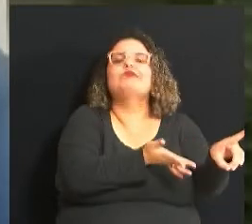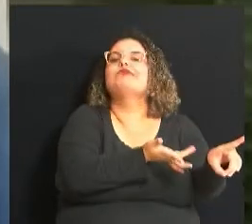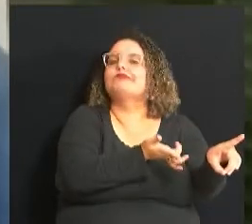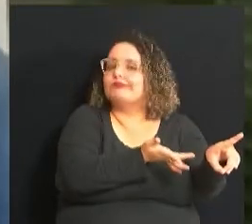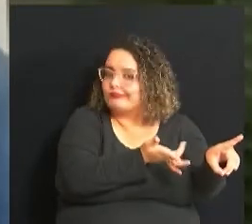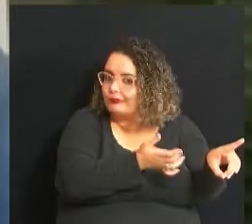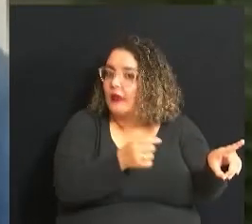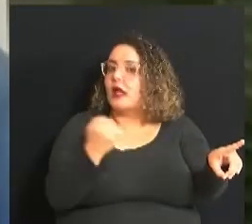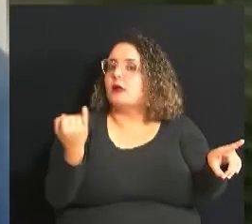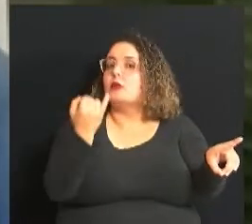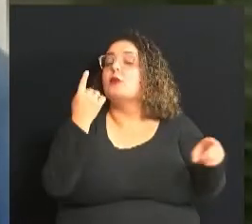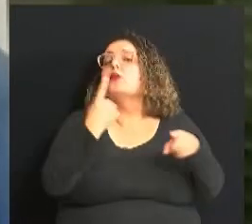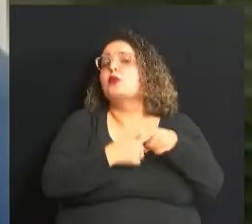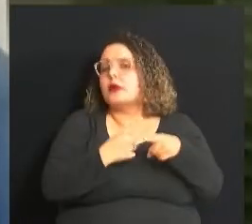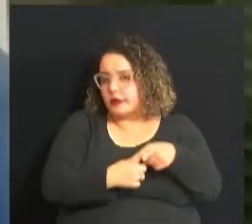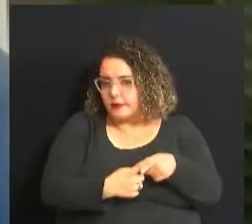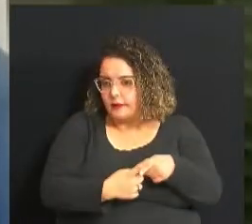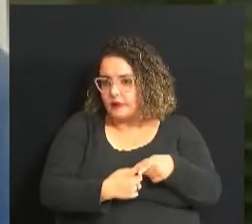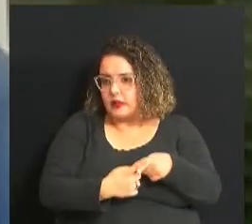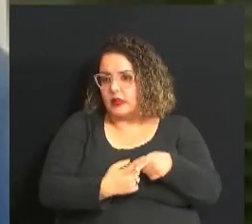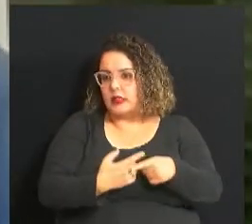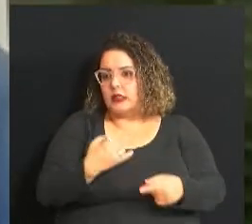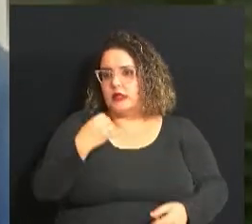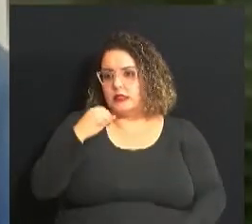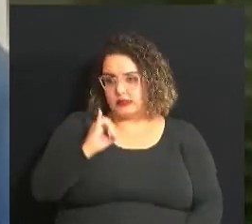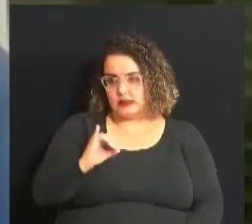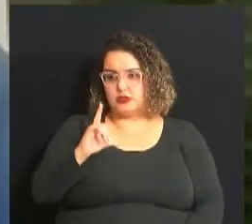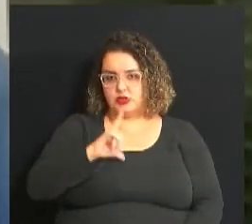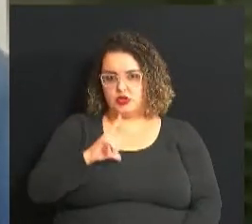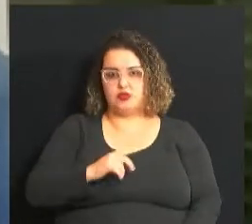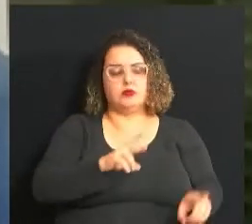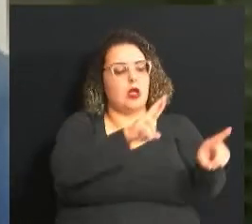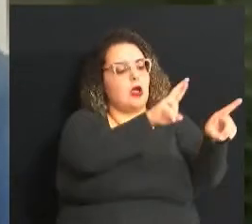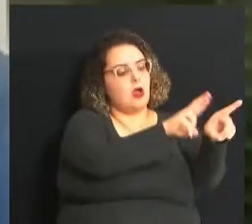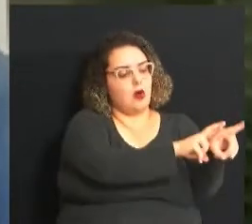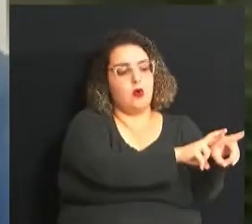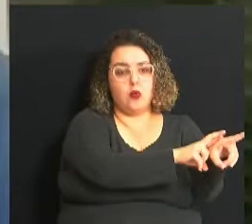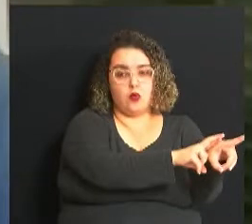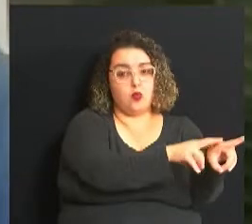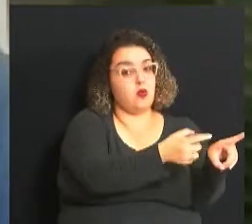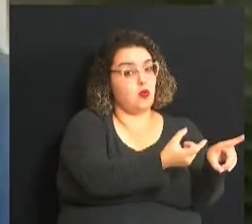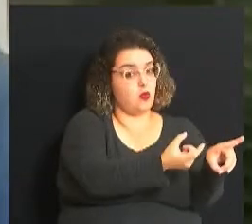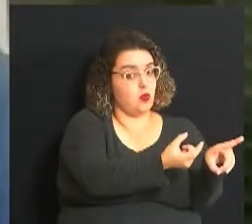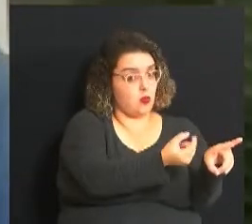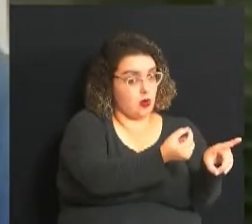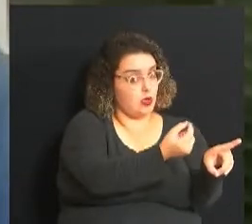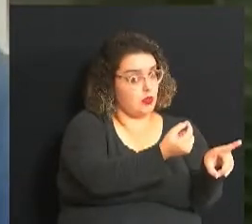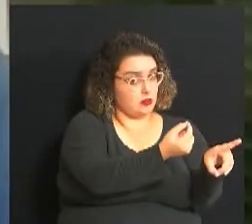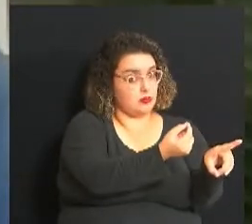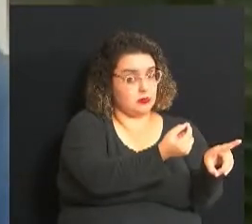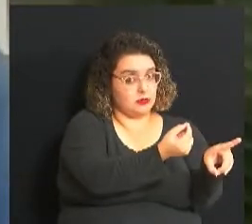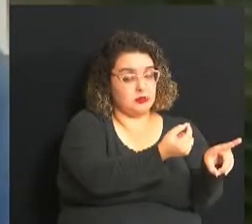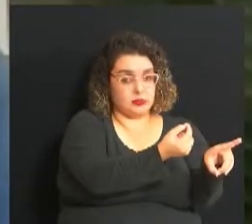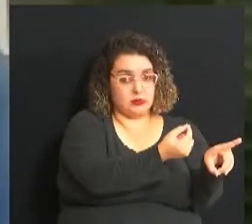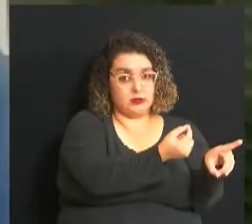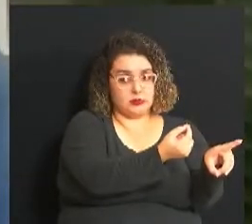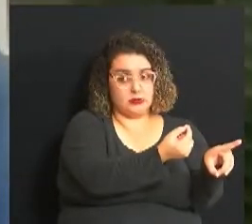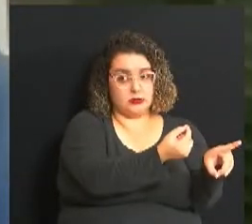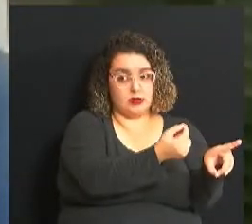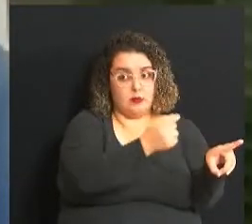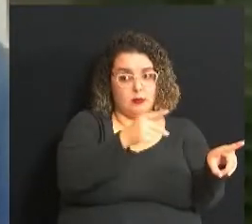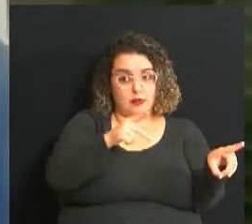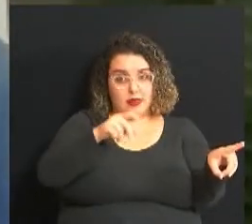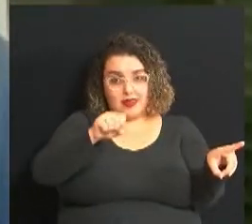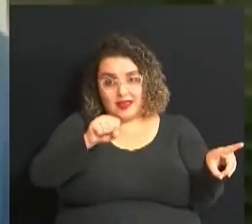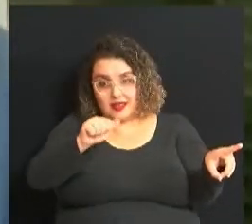quê? Porque se você tiver um tumor que foi diagnosticado pelo PSA